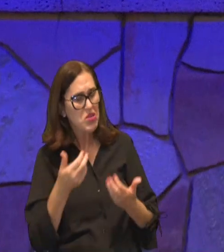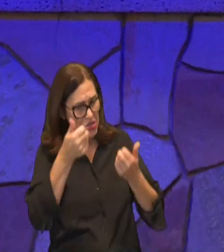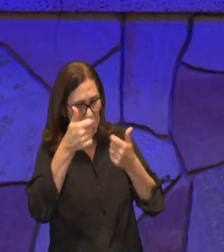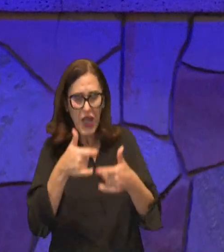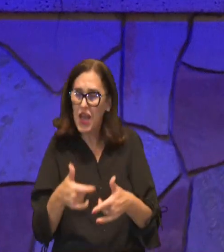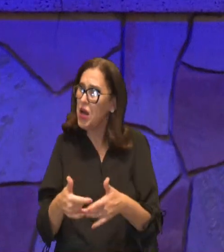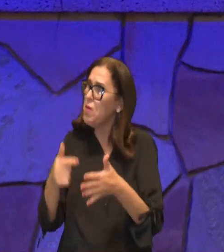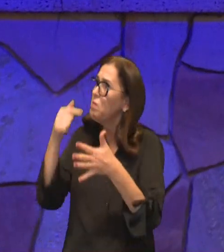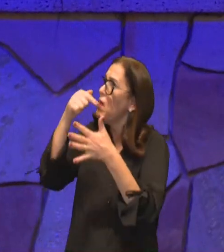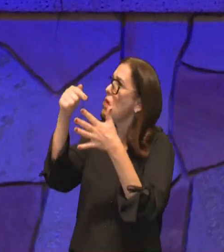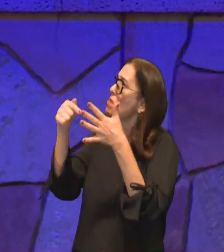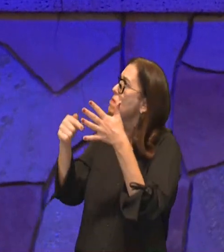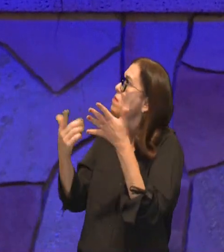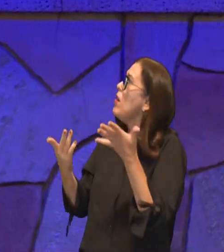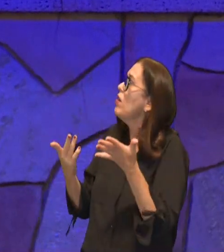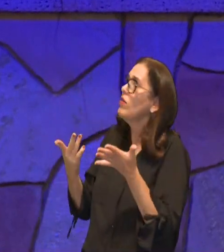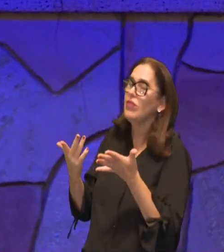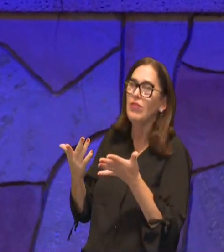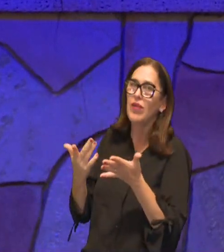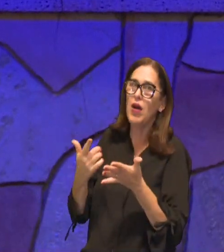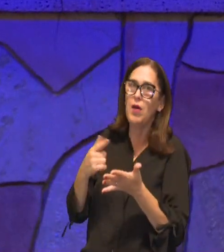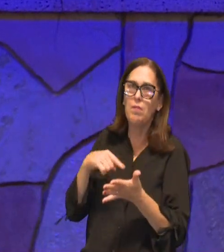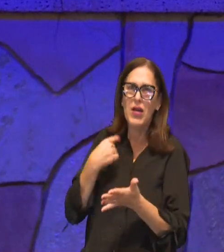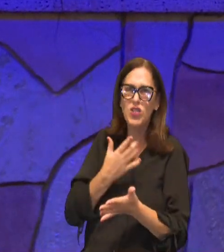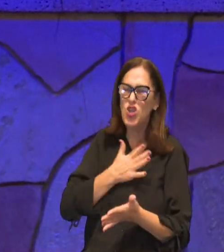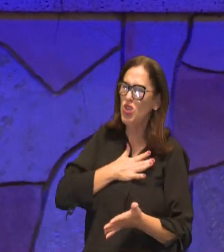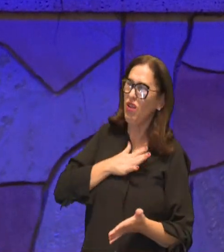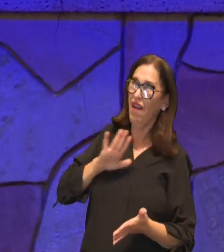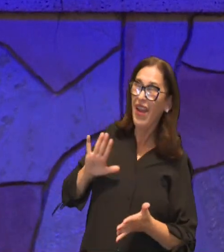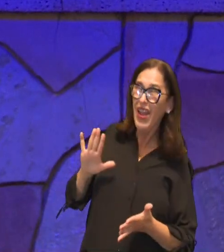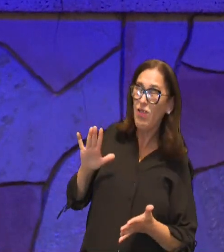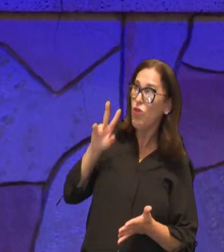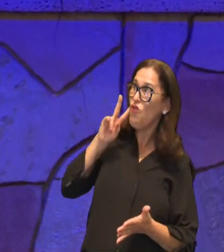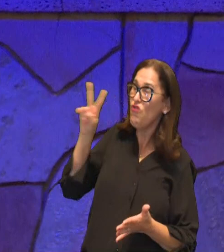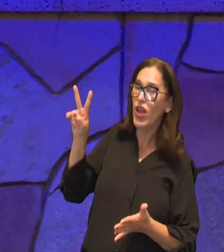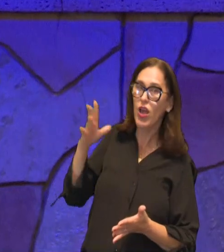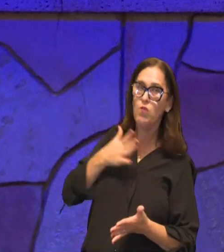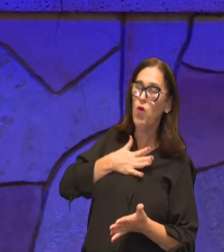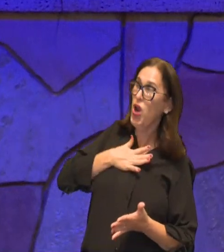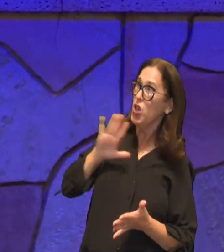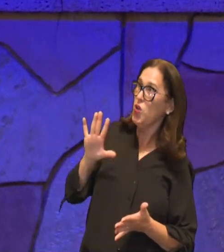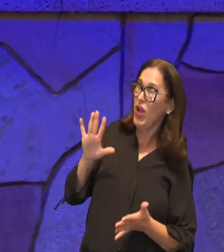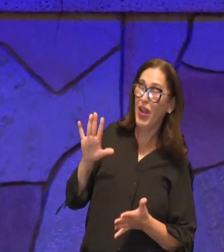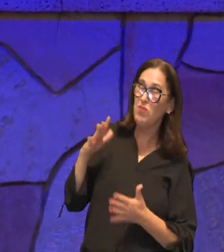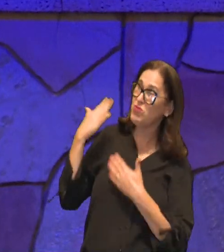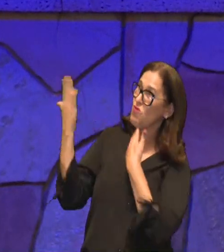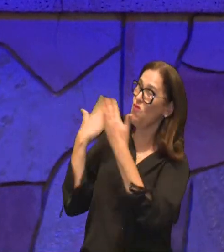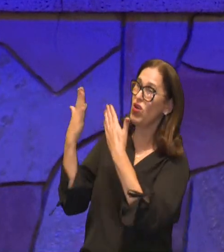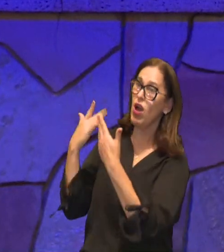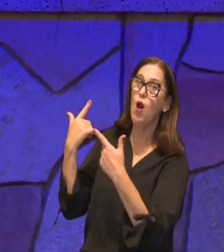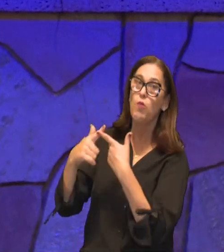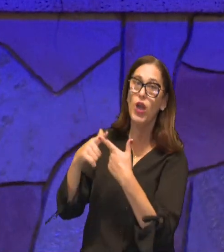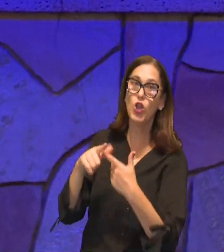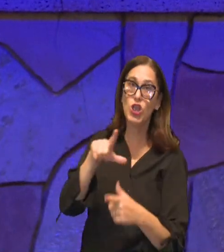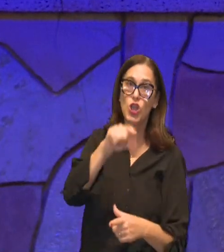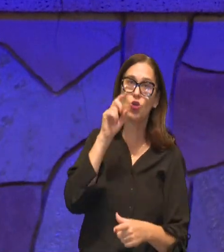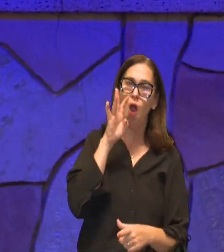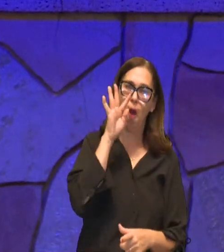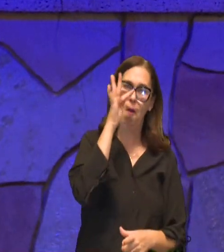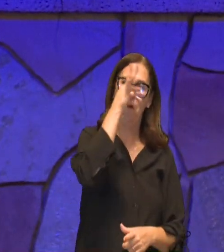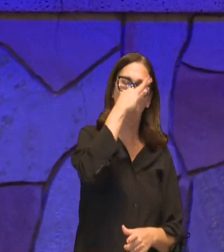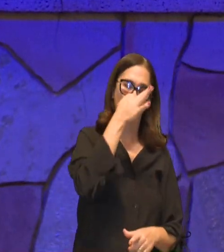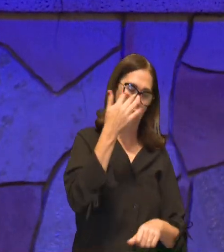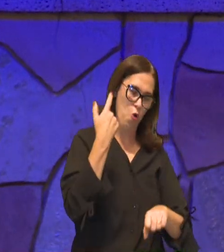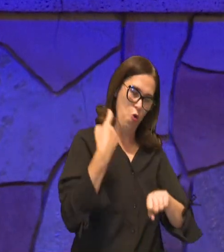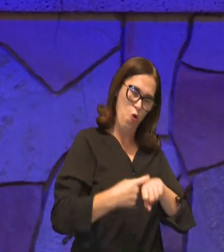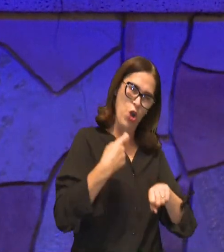mas muitas vezes não queremos ver o Senhor, não queremos falar com Ele, porque optamos continuar na nossa teimosia e na nossa dureza